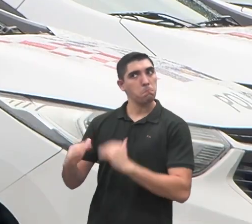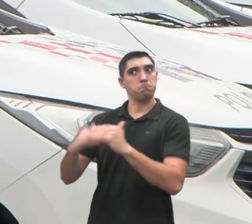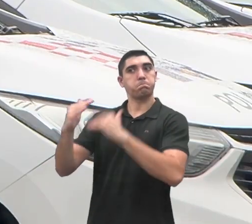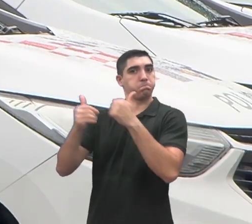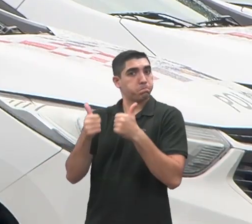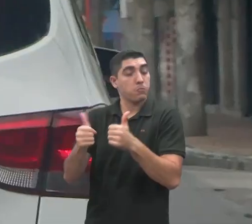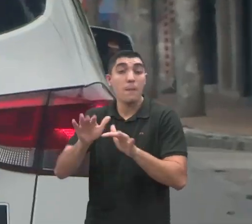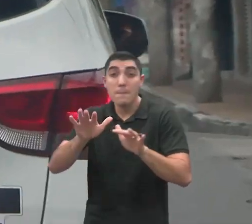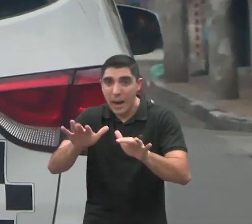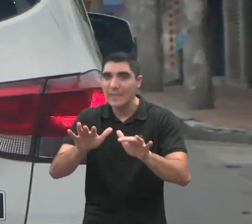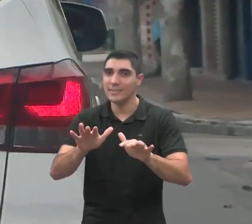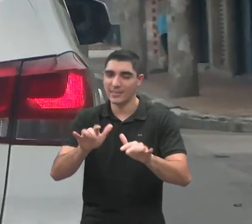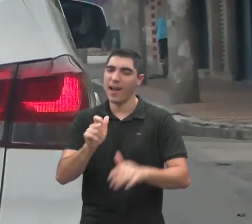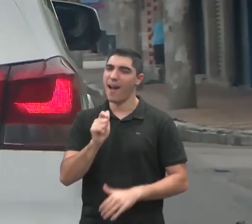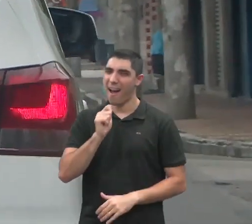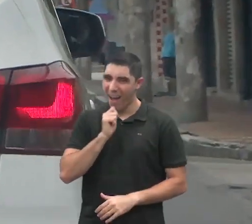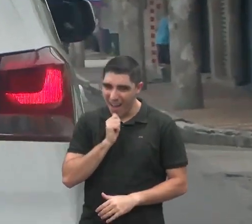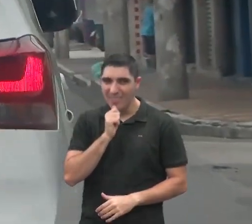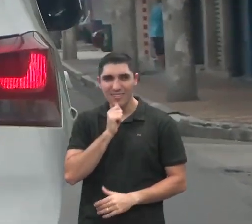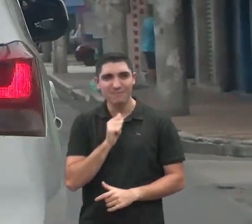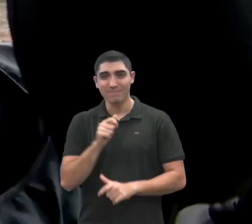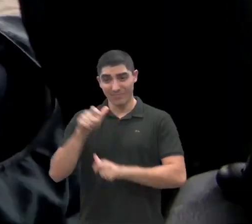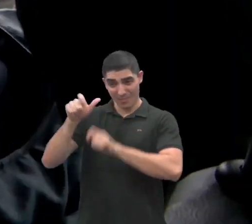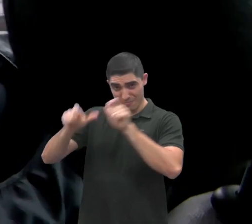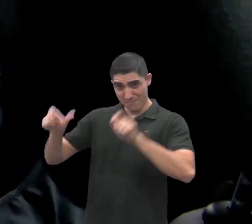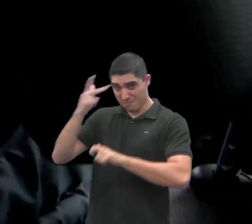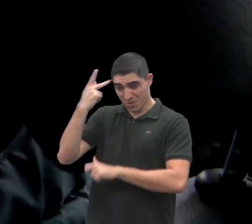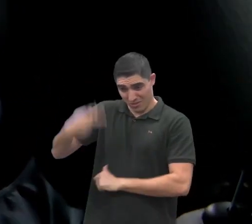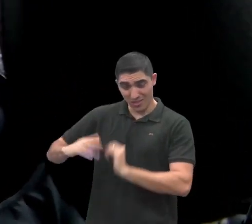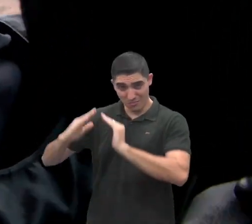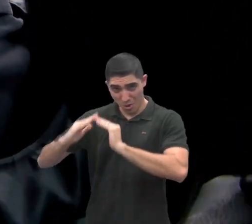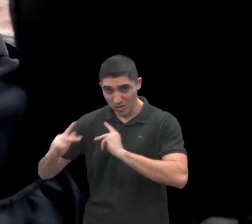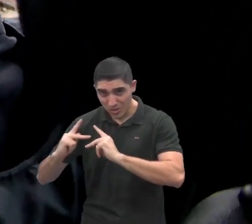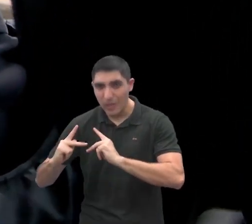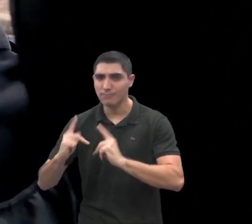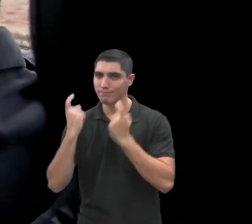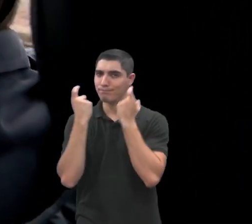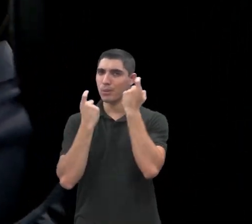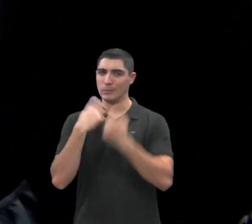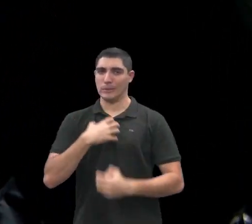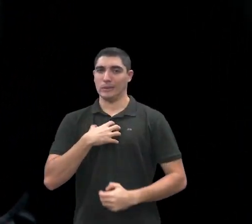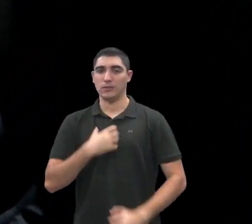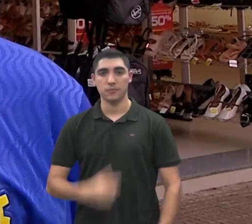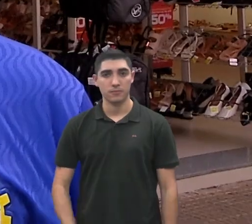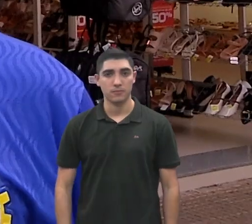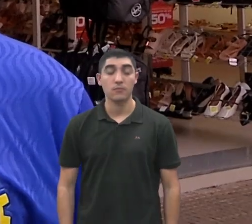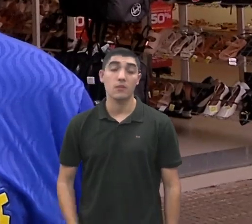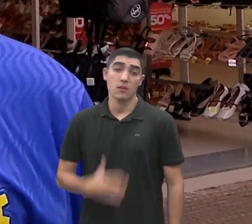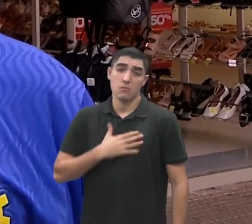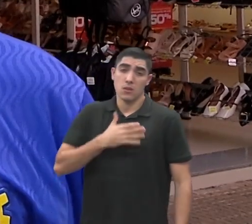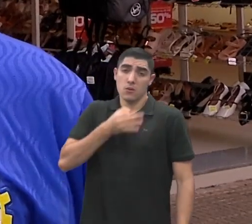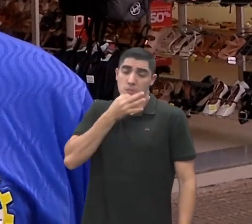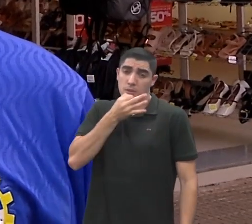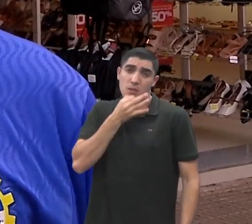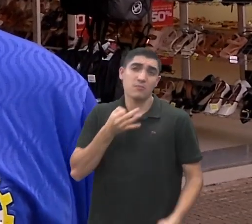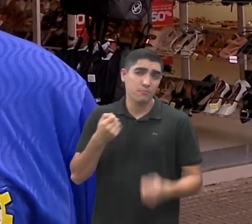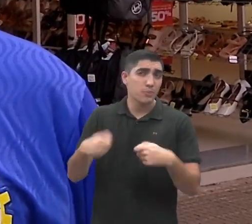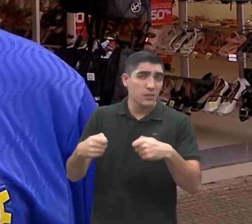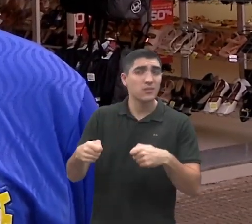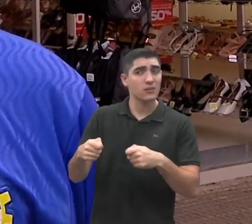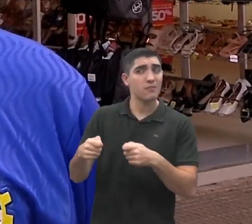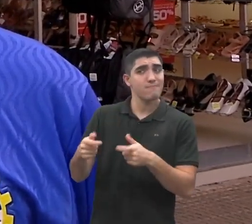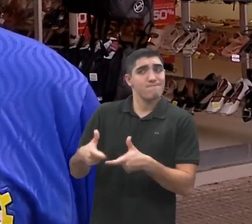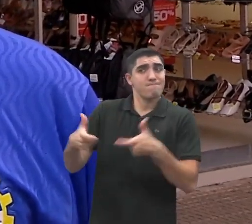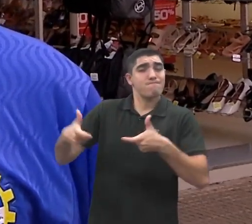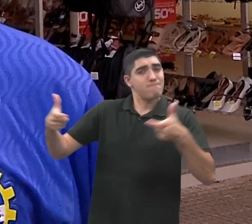Apesar dos avanços, a segurança ainda é uma preocupação para muitos moradores. Eu acho que aumentar mais o efetivo,